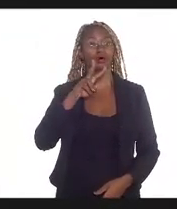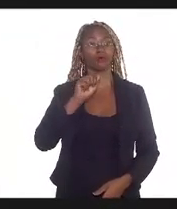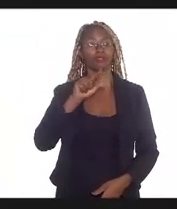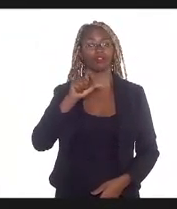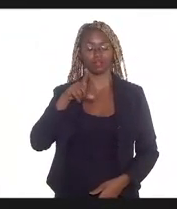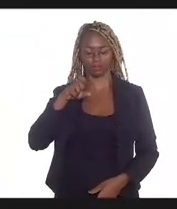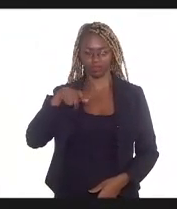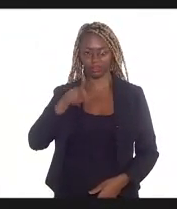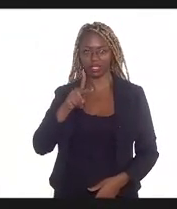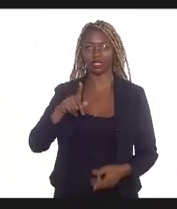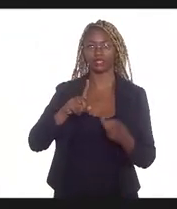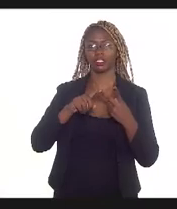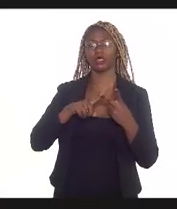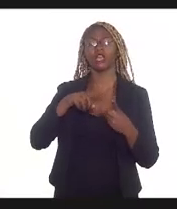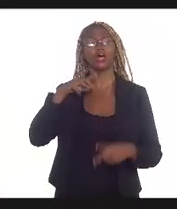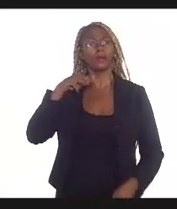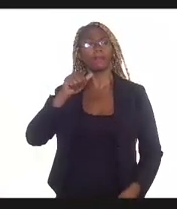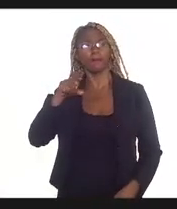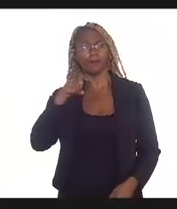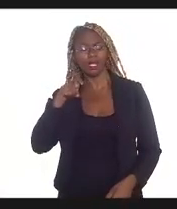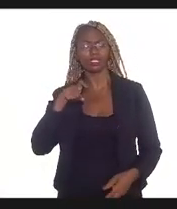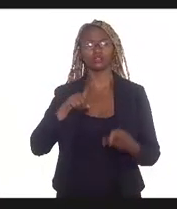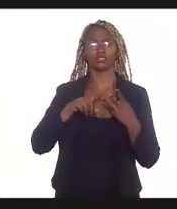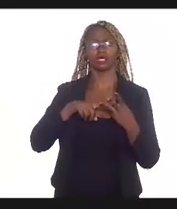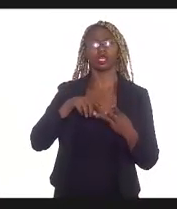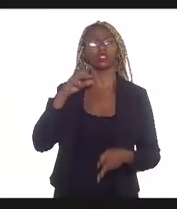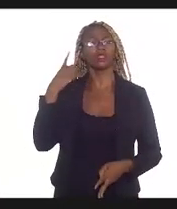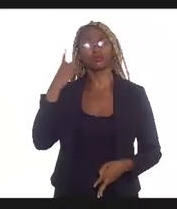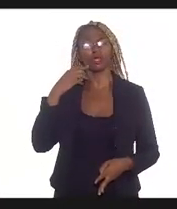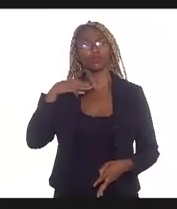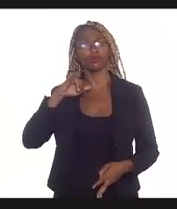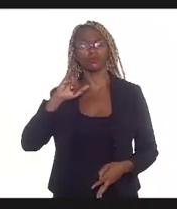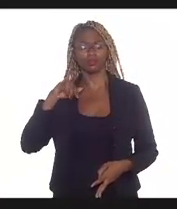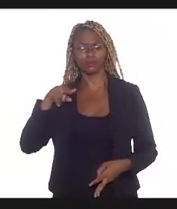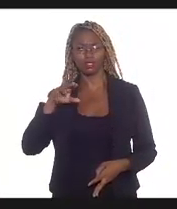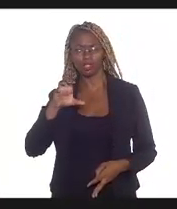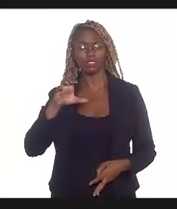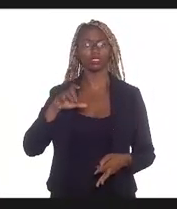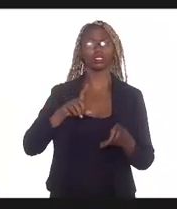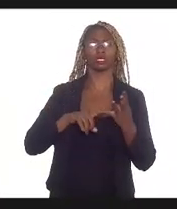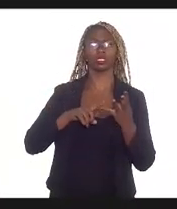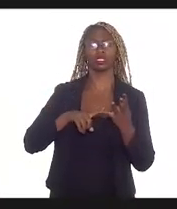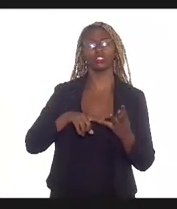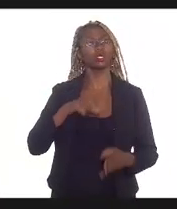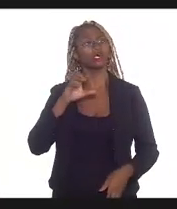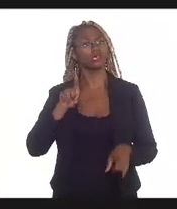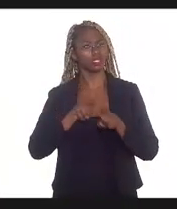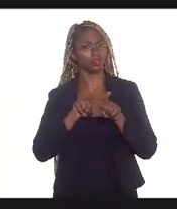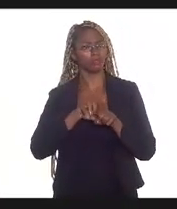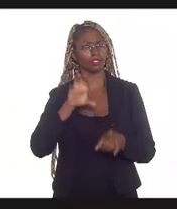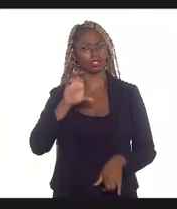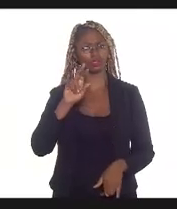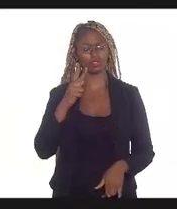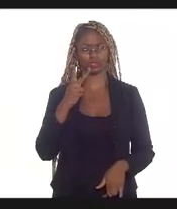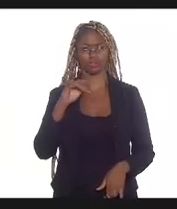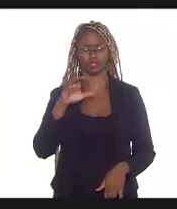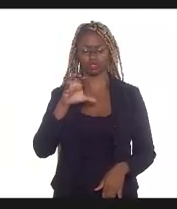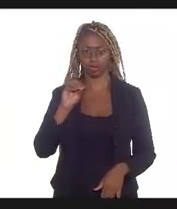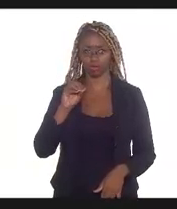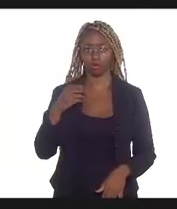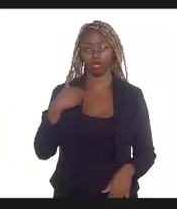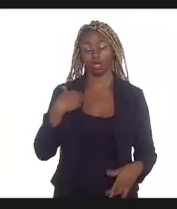Lemos, deputado Rodrigo Amorim, deputado Carlos Mink, deputado Chico Machado, membros dessa comissão, e abro essa comissão com o luto e o